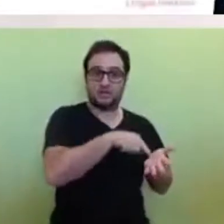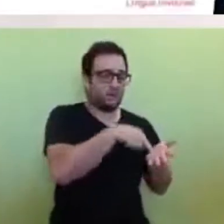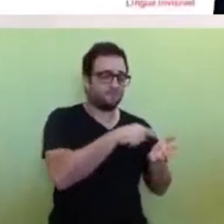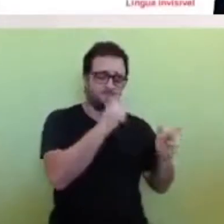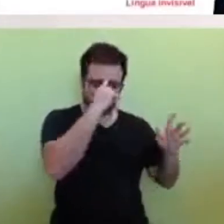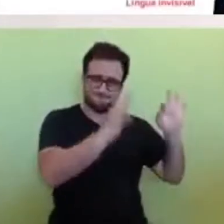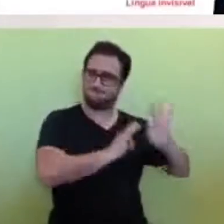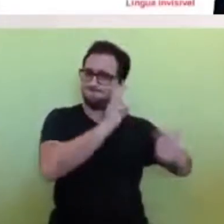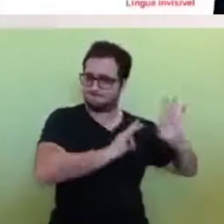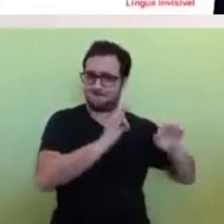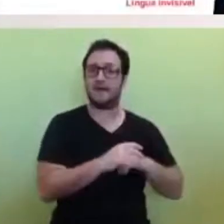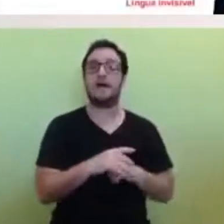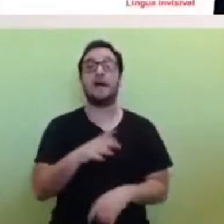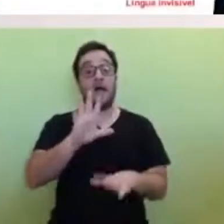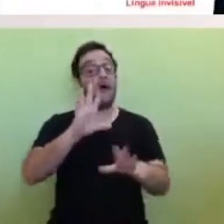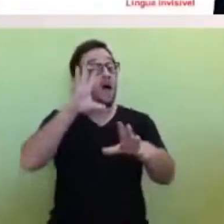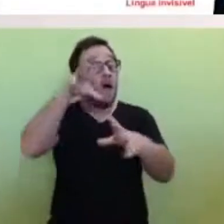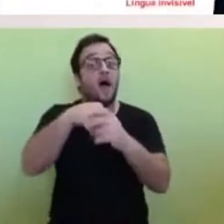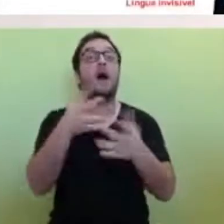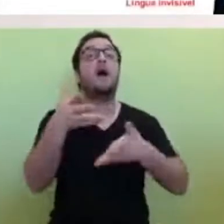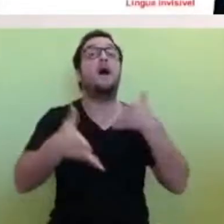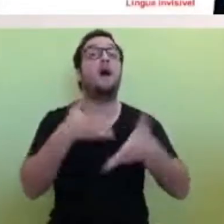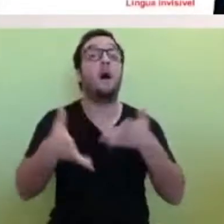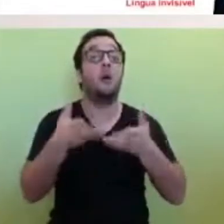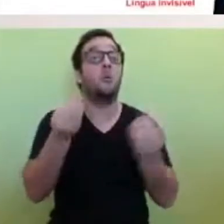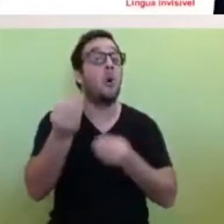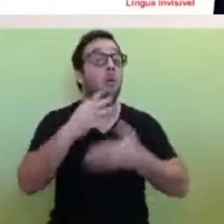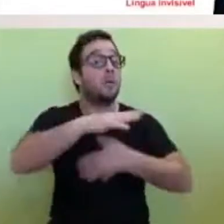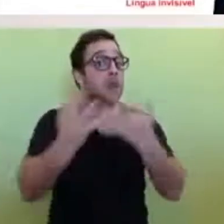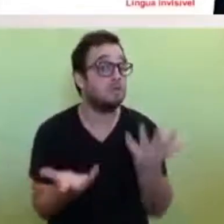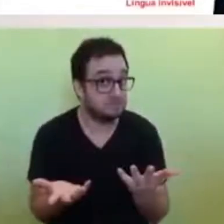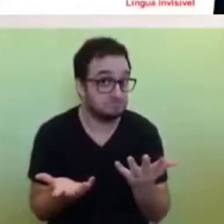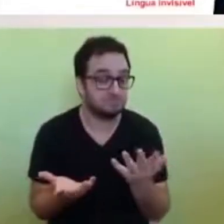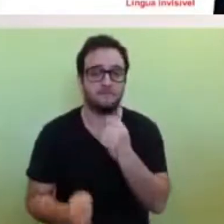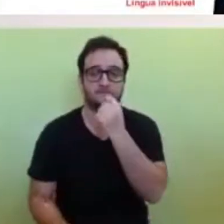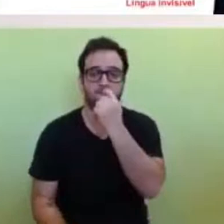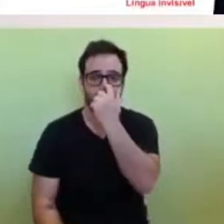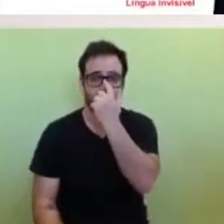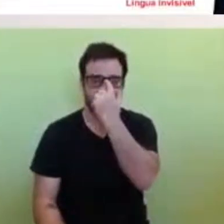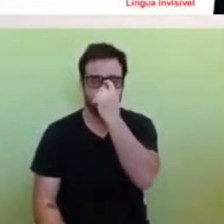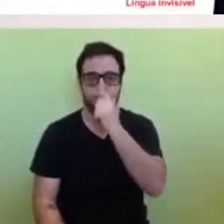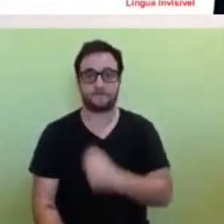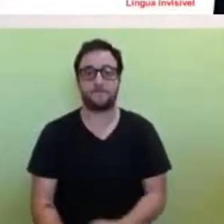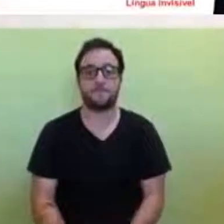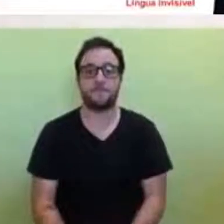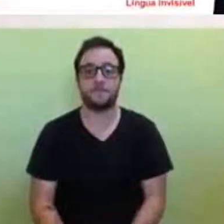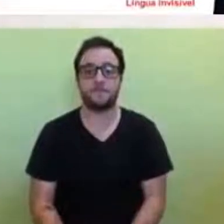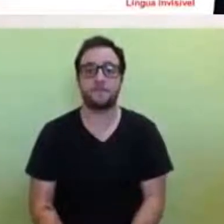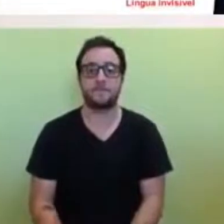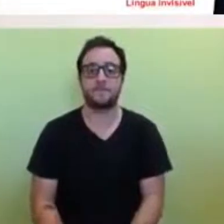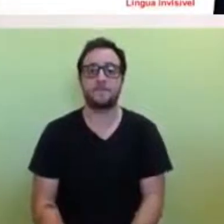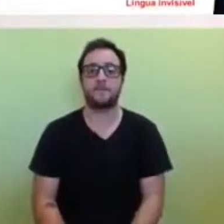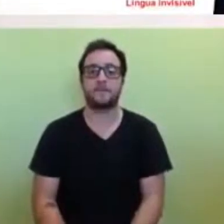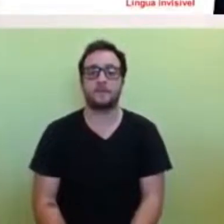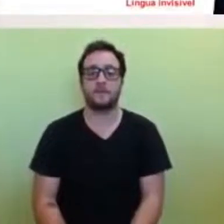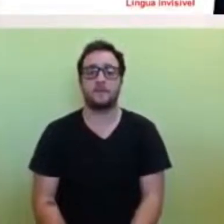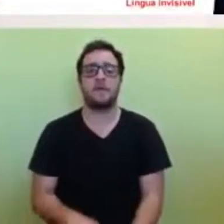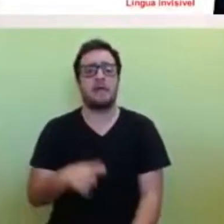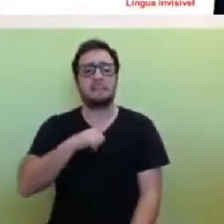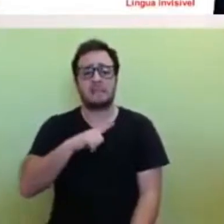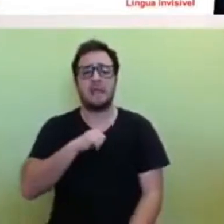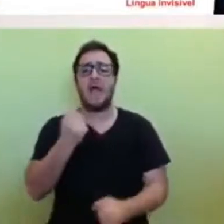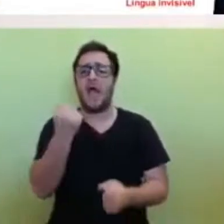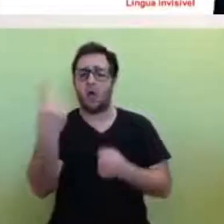ver no caso da língua de sinais. Mas, ainda assim, ainda se persiste uma ideia de que não é possível escrever as línguas de